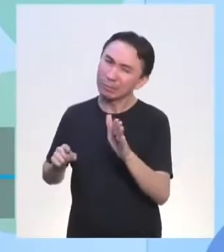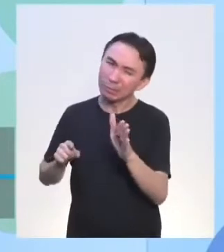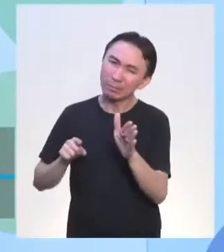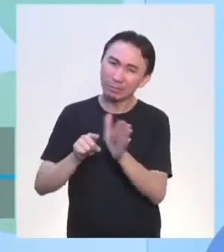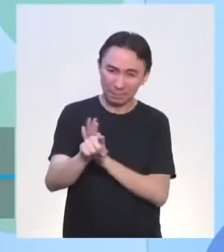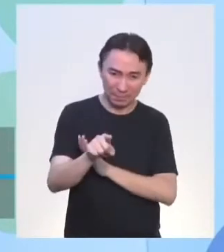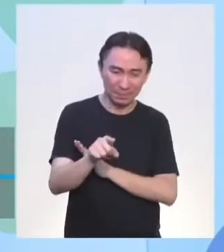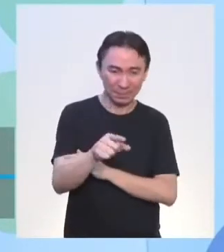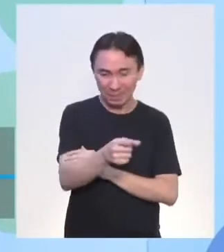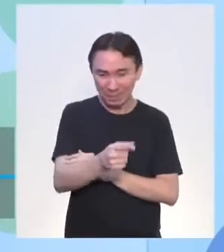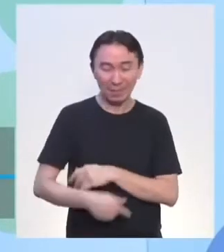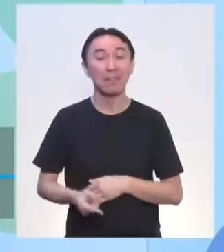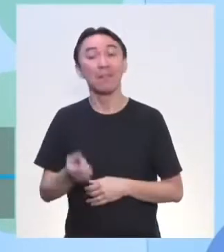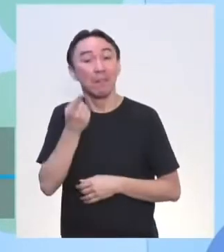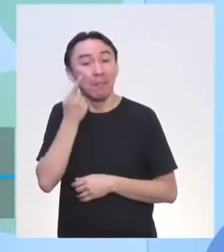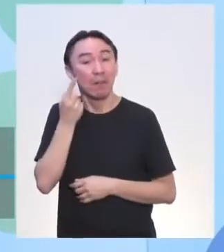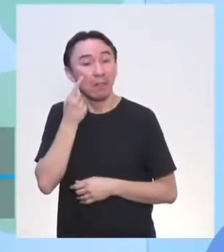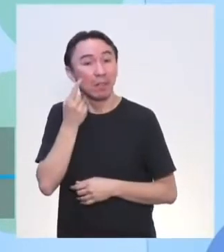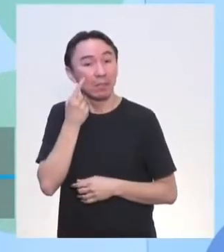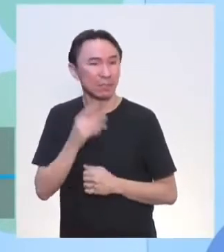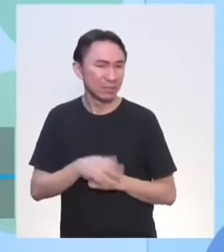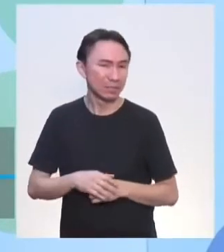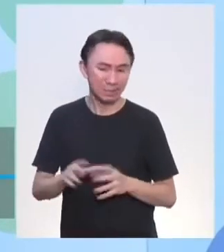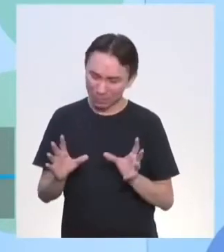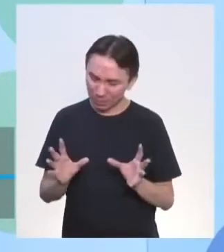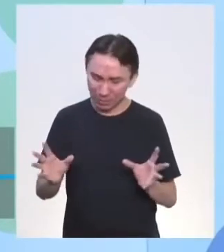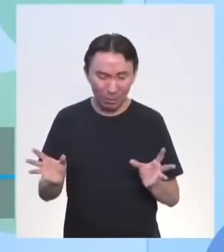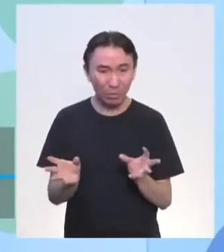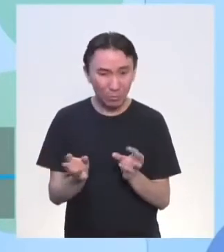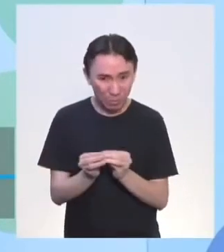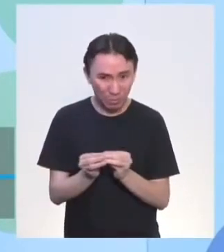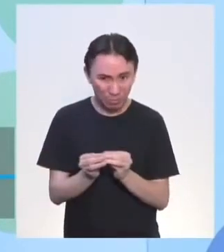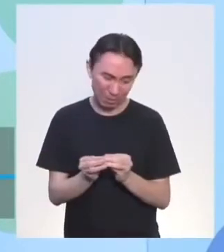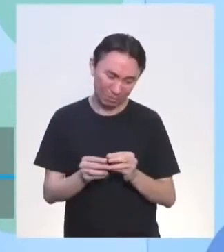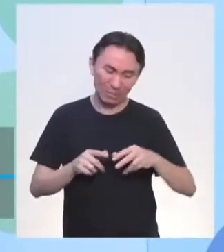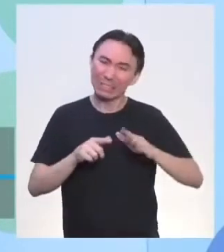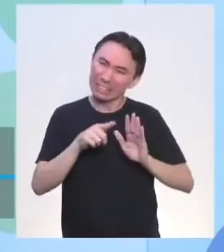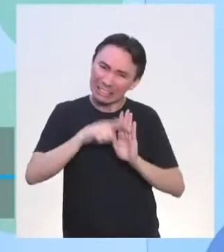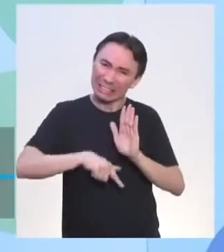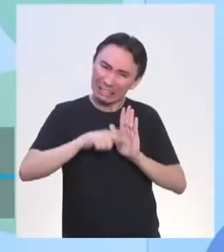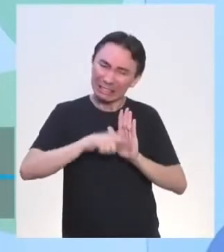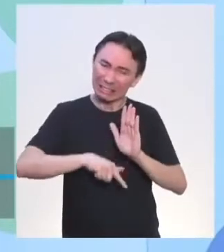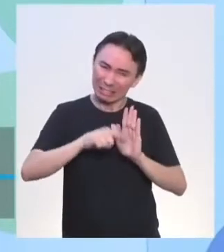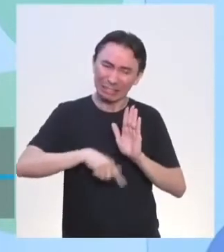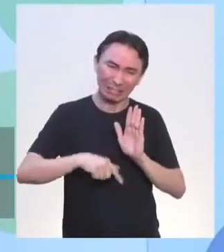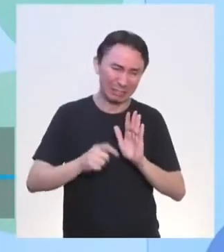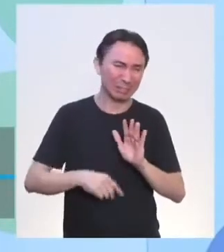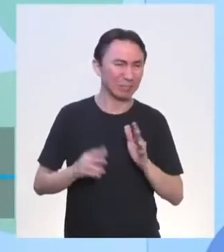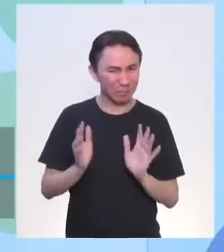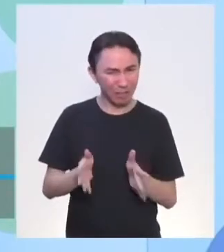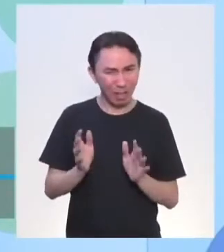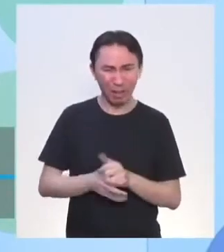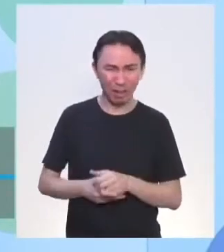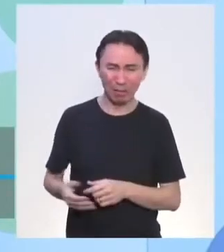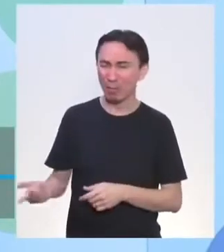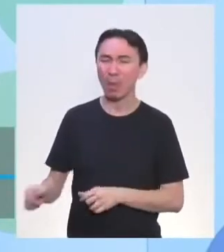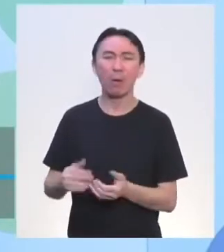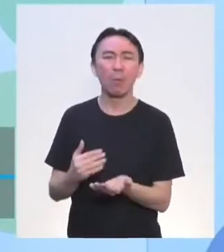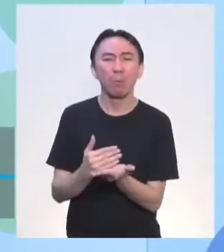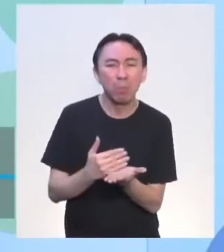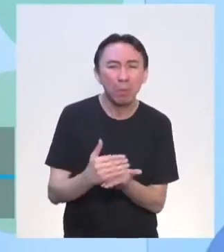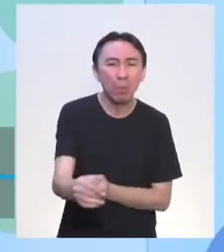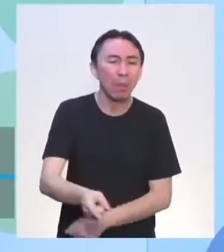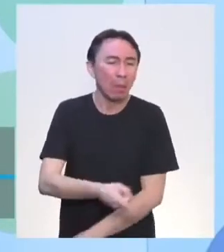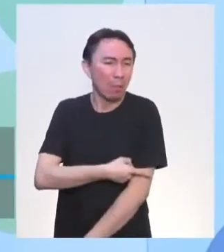sondagem com vocês, né? Porque o resumo, ele é um gênero textual muito abordado na escola, né? Desde o fundamental aí chega até o ensino